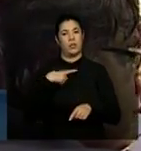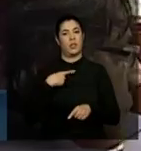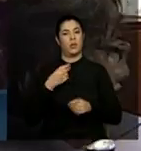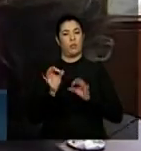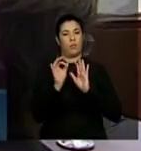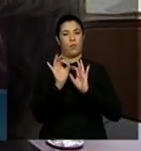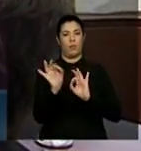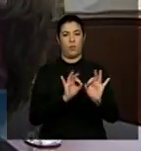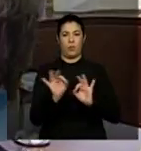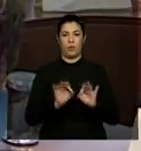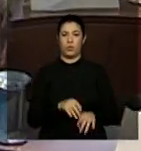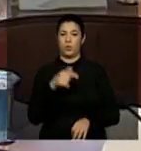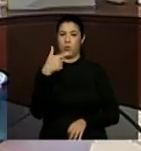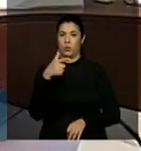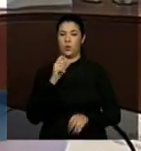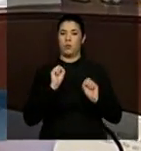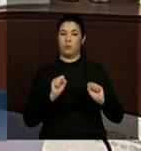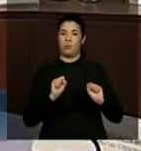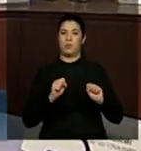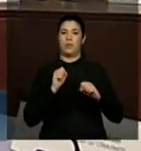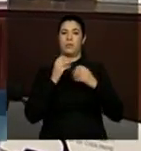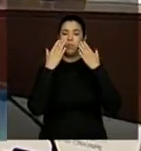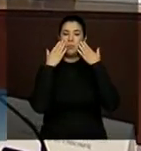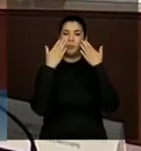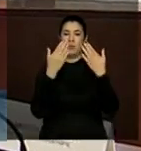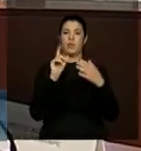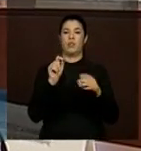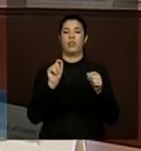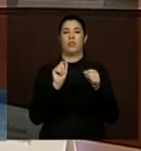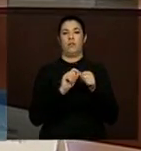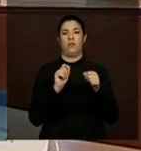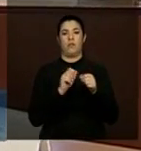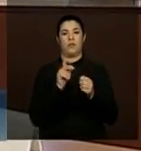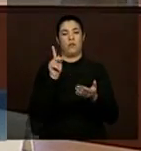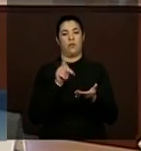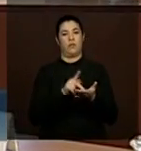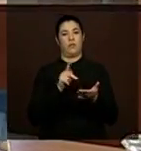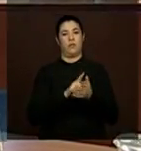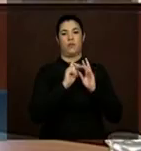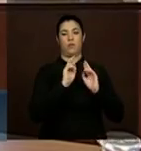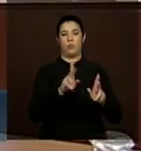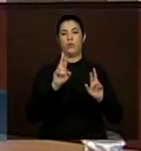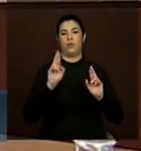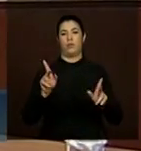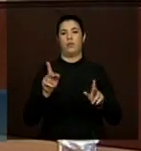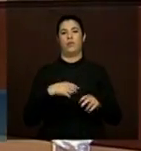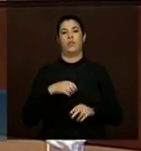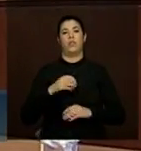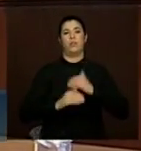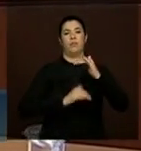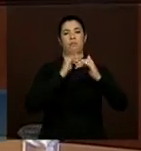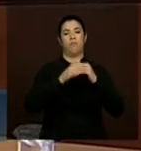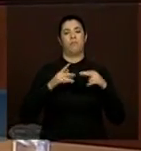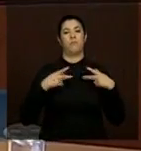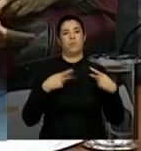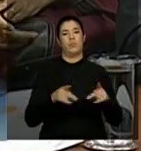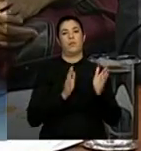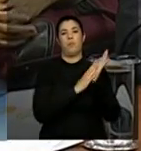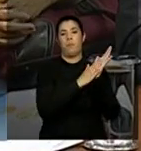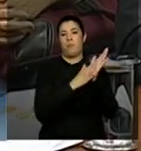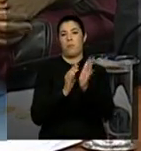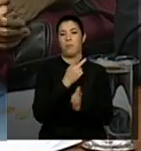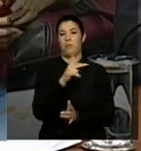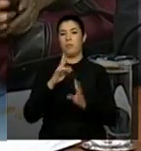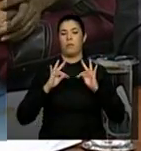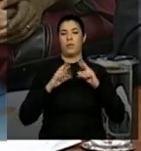Amazônico, que temos dois projetos que devemos apresentar, que fará uma diferença na evolução desse processo. Parabéns a todos,